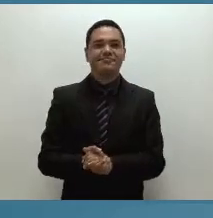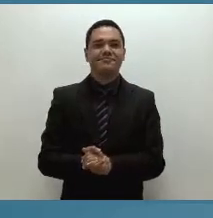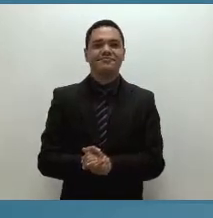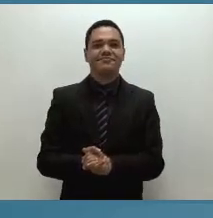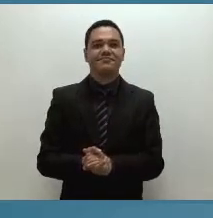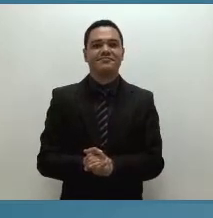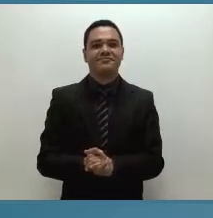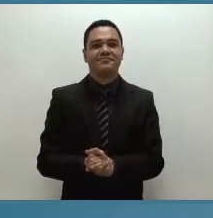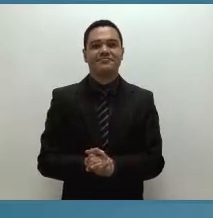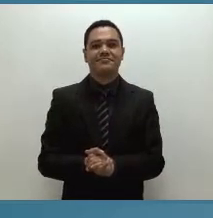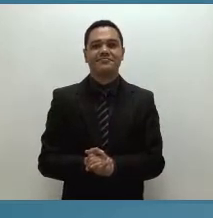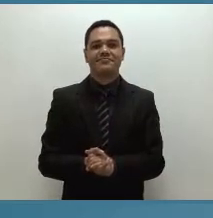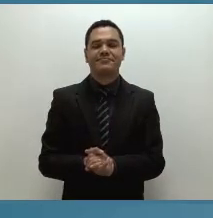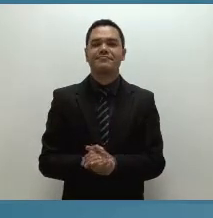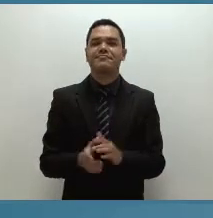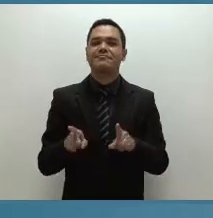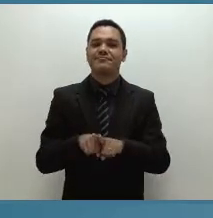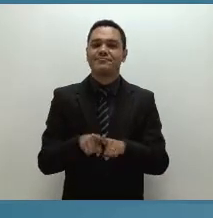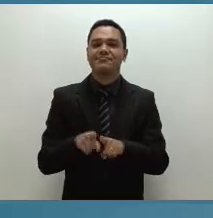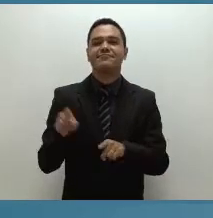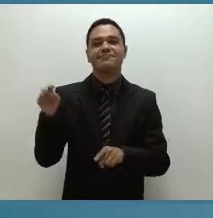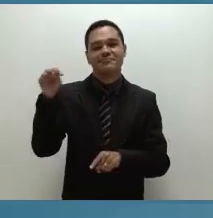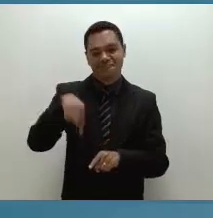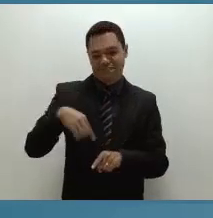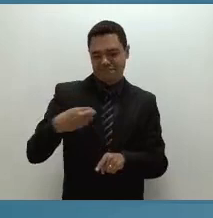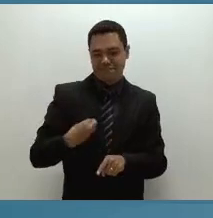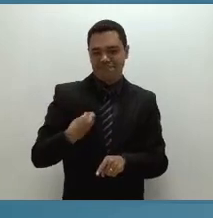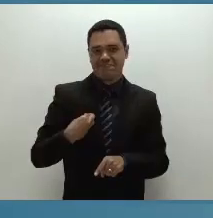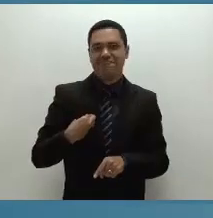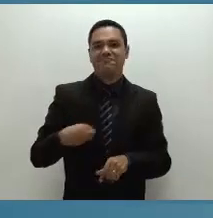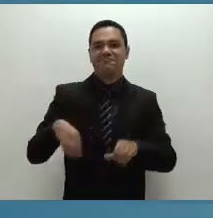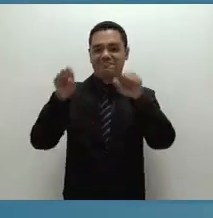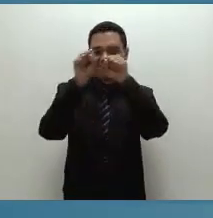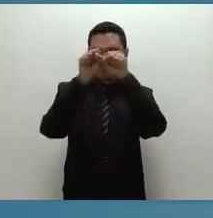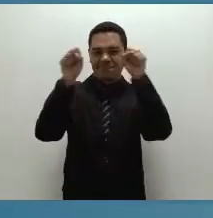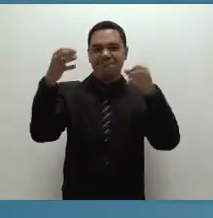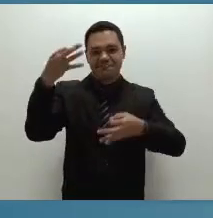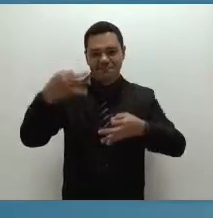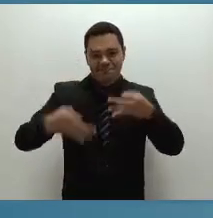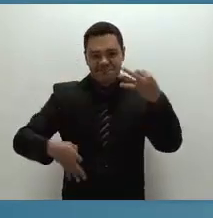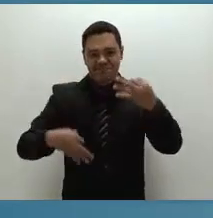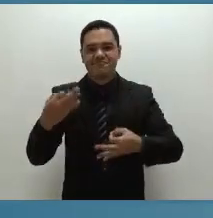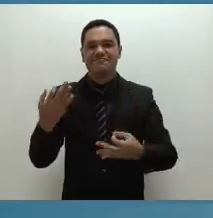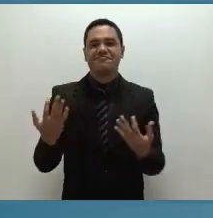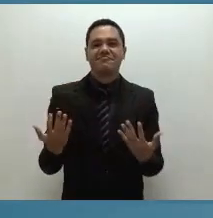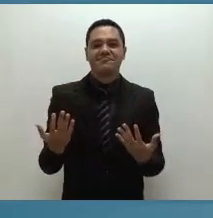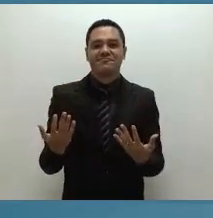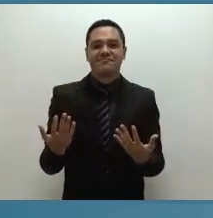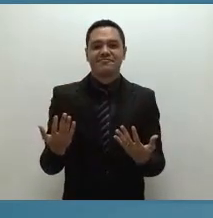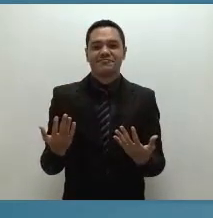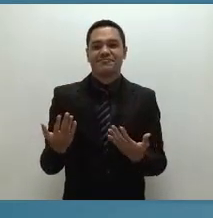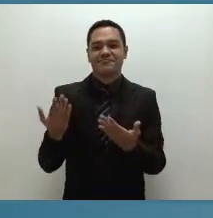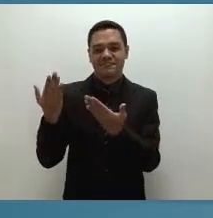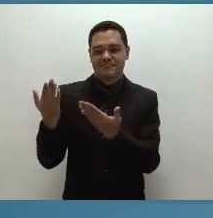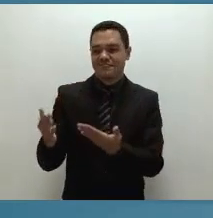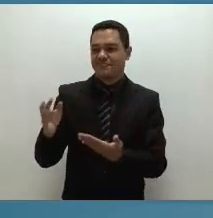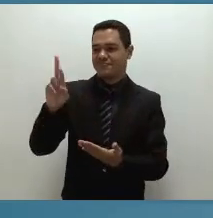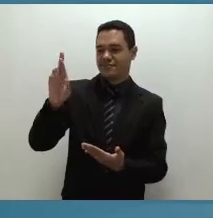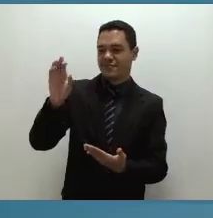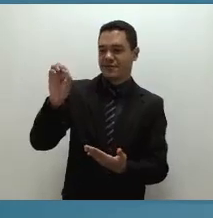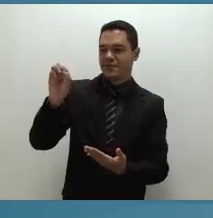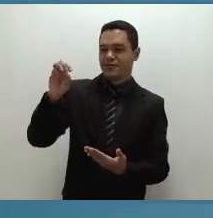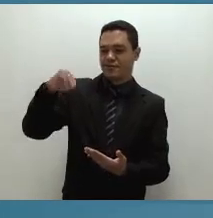tribunal para, aproveitando a presença do decano Rômulo Nunes, que ontem não pôde estar